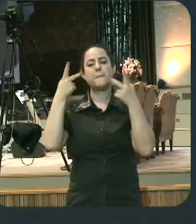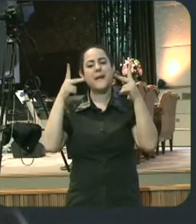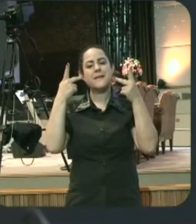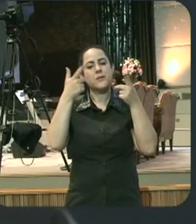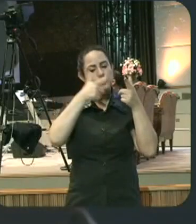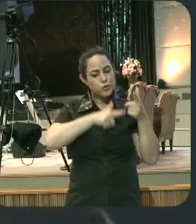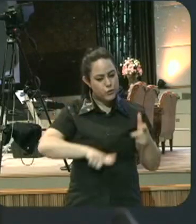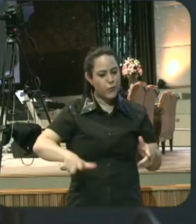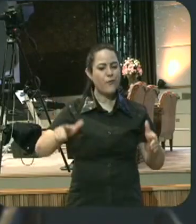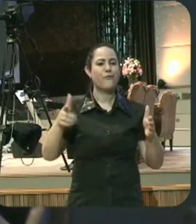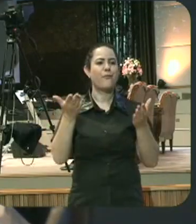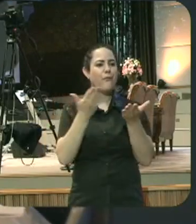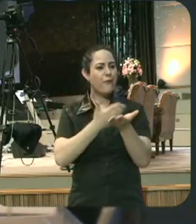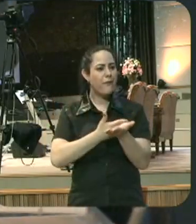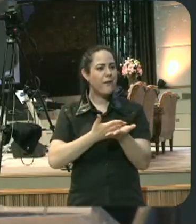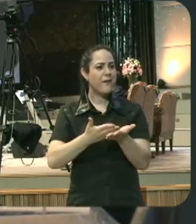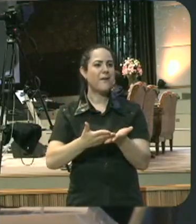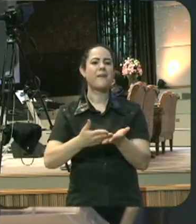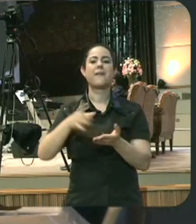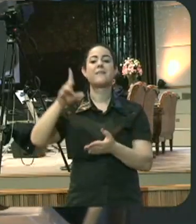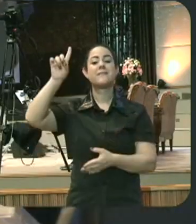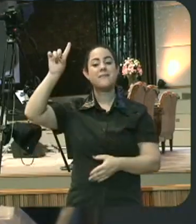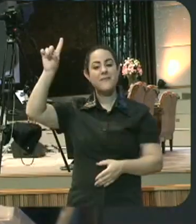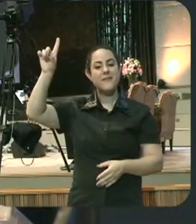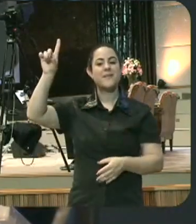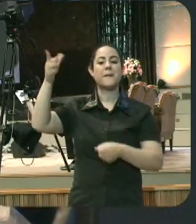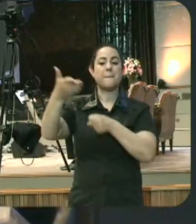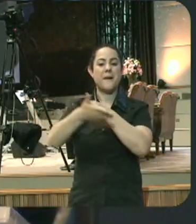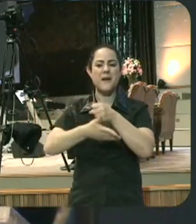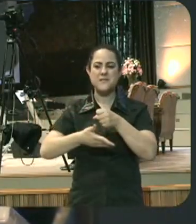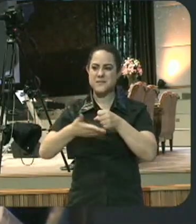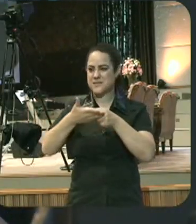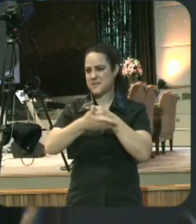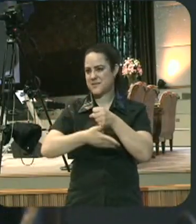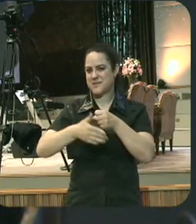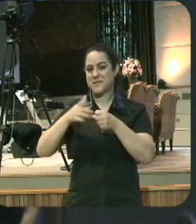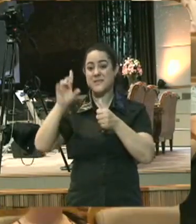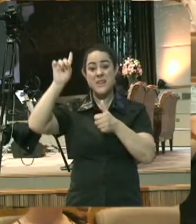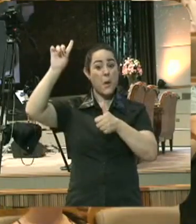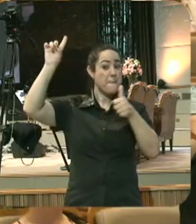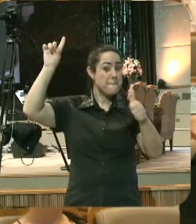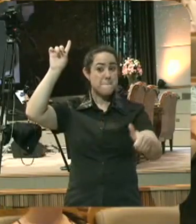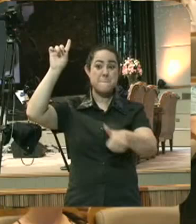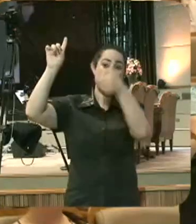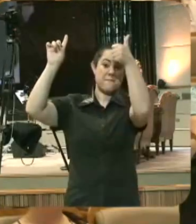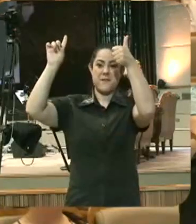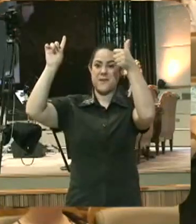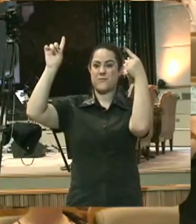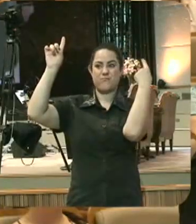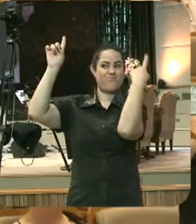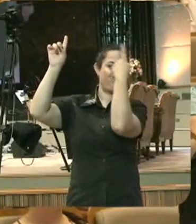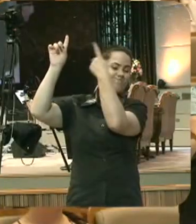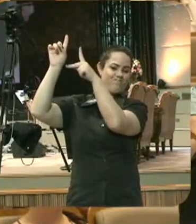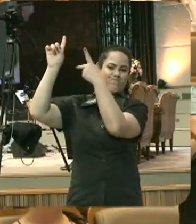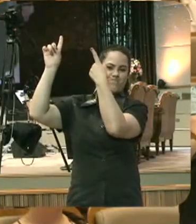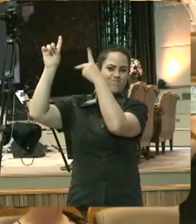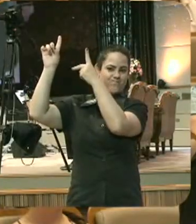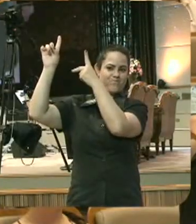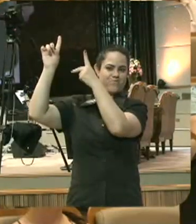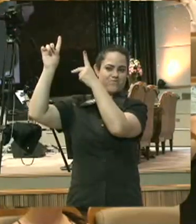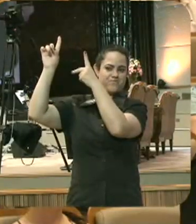novo. Qual é o princípio? Vamos falar de novo? Primeiro